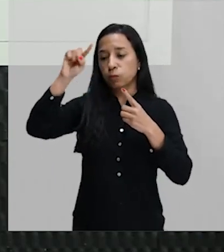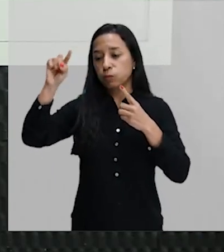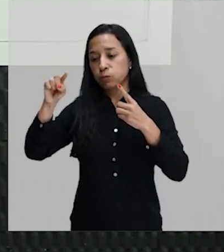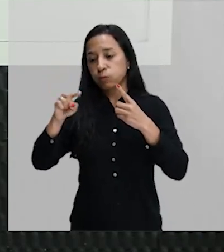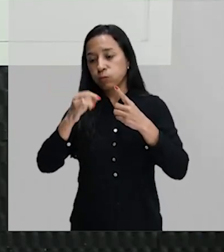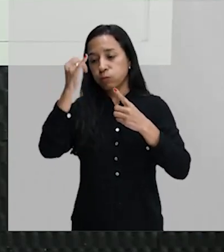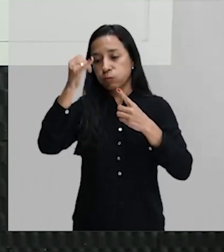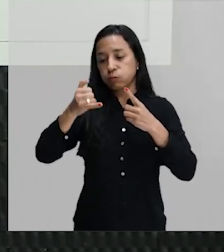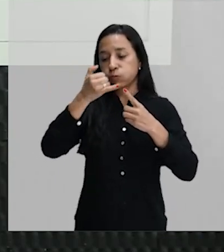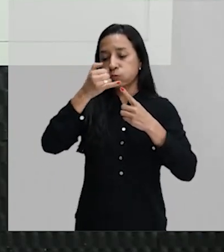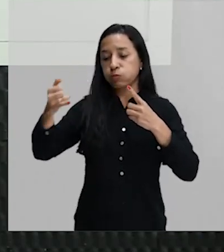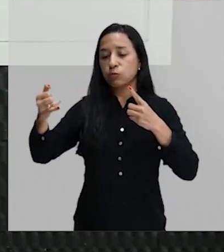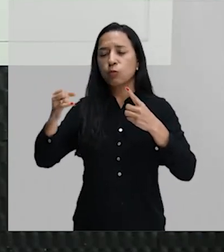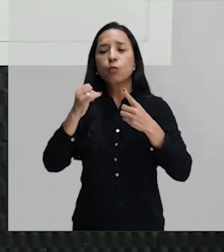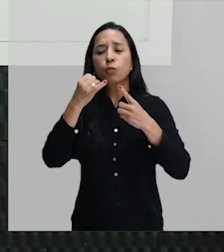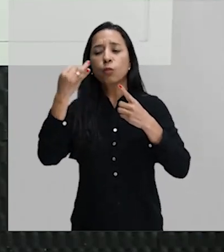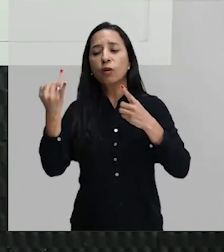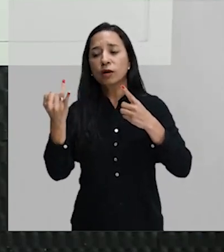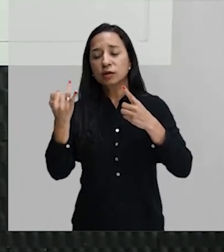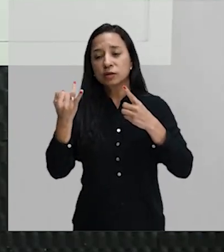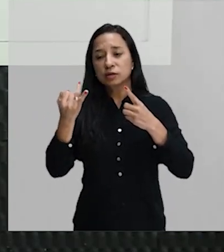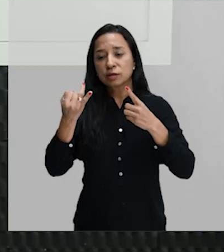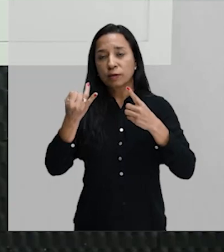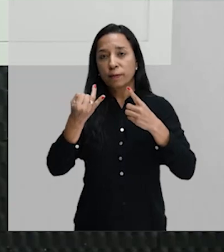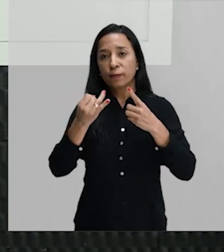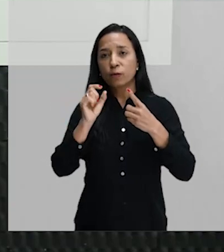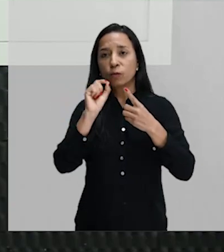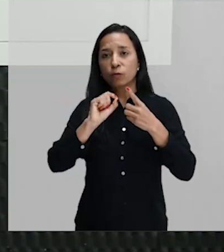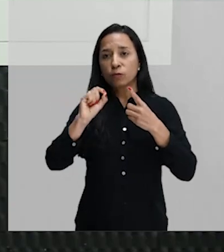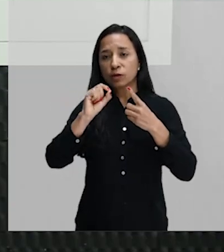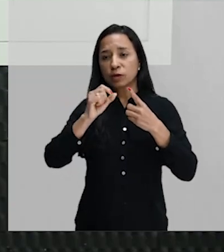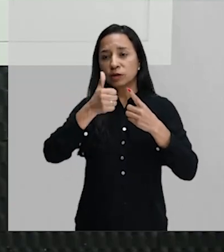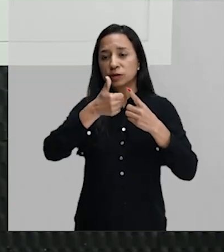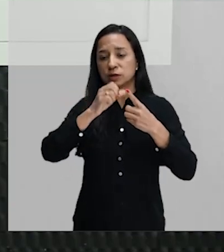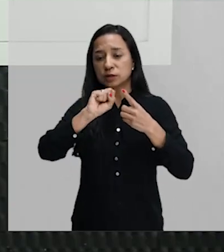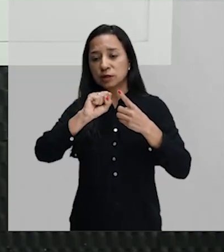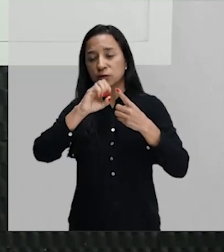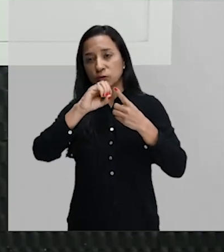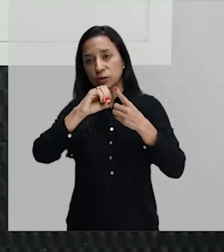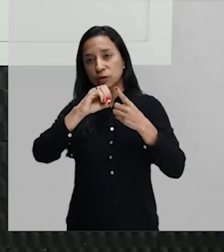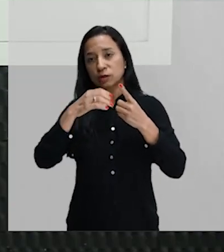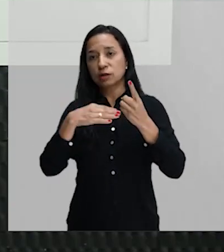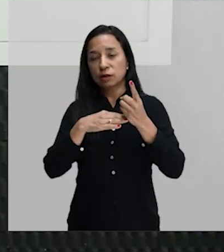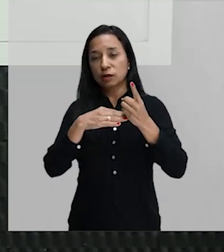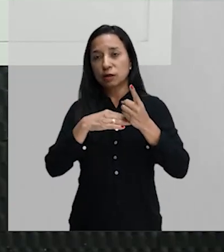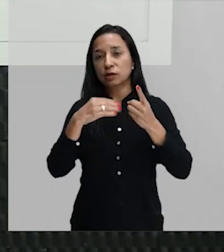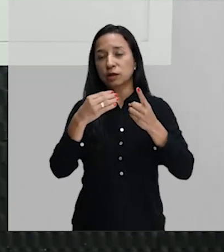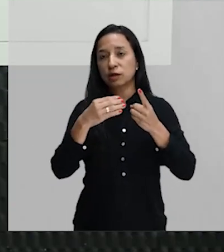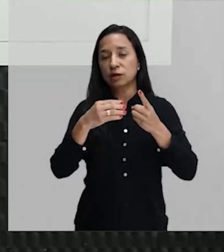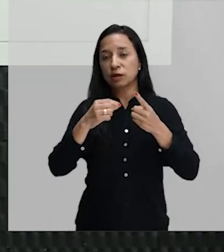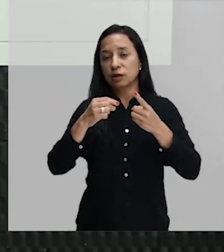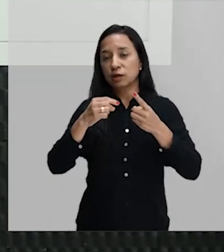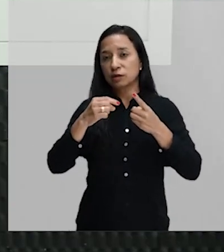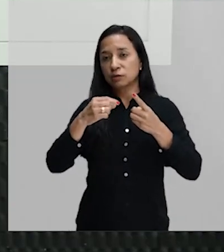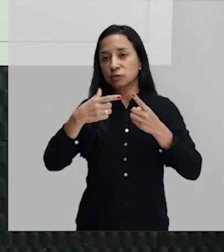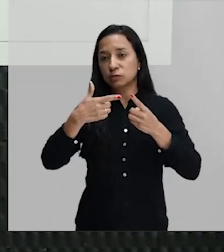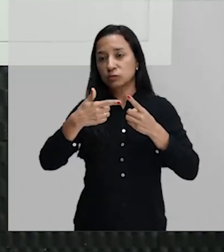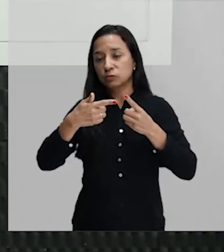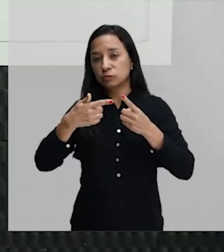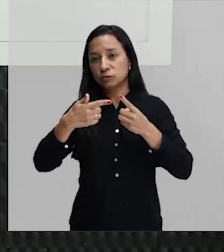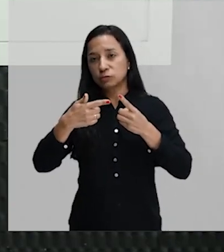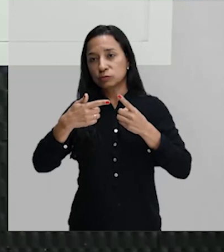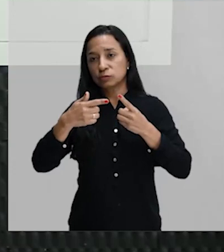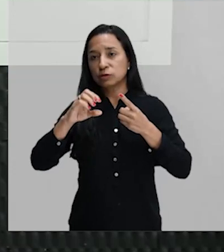quadrante. Quais são os arcos que estão no terceiro quadrante? São aqueles que vão de 180 a 270. E trazer esses